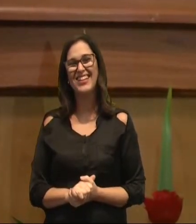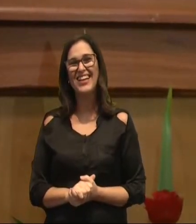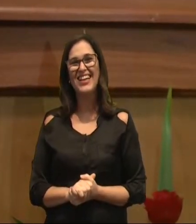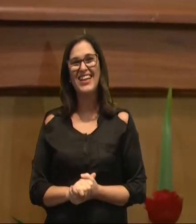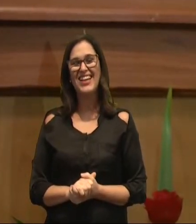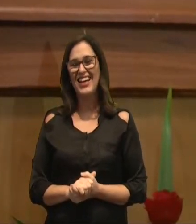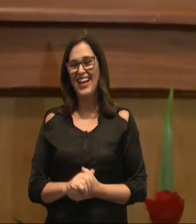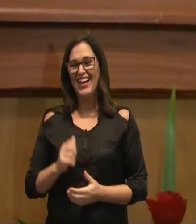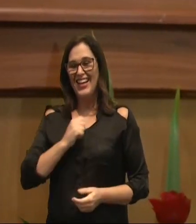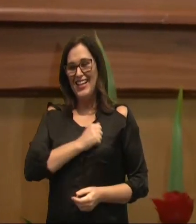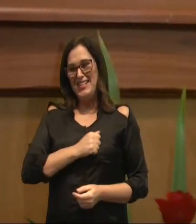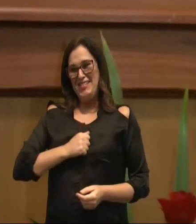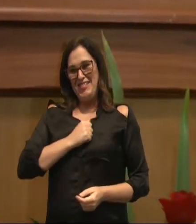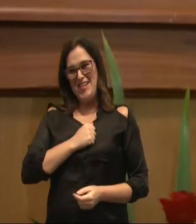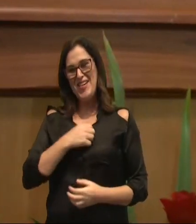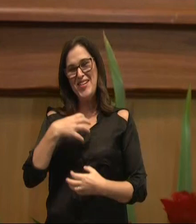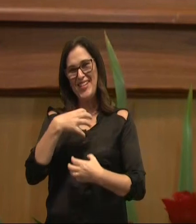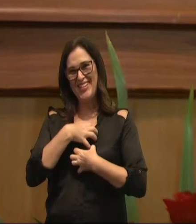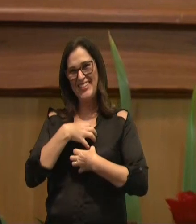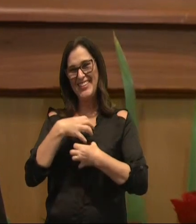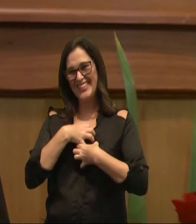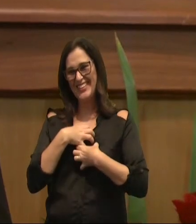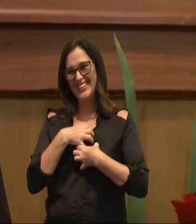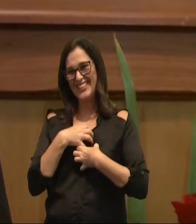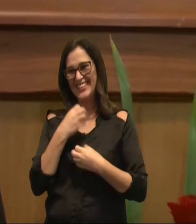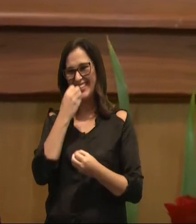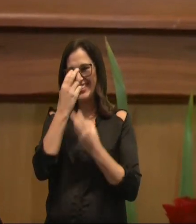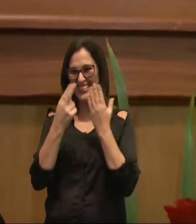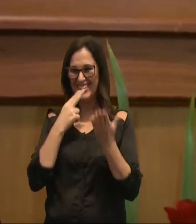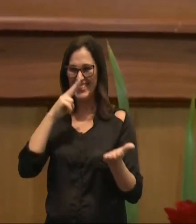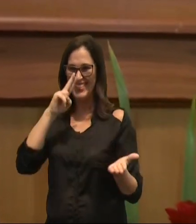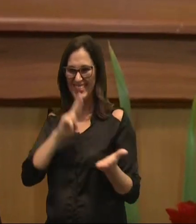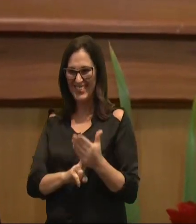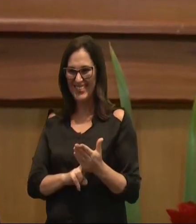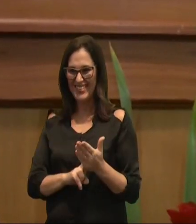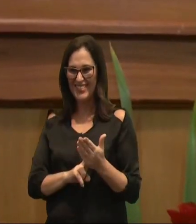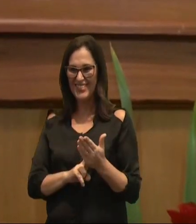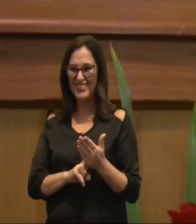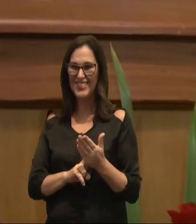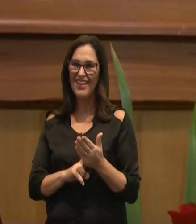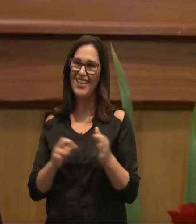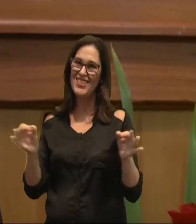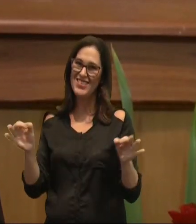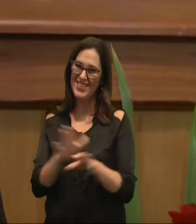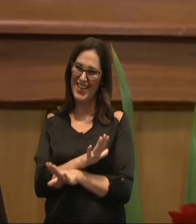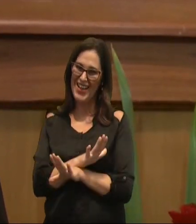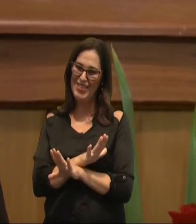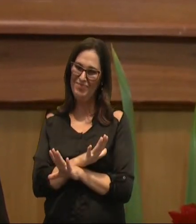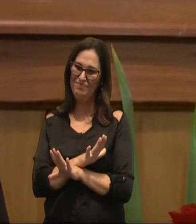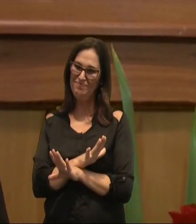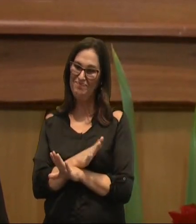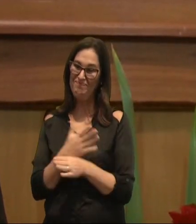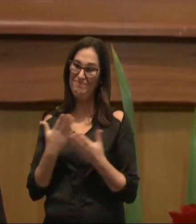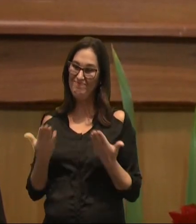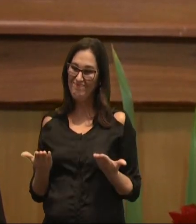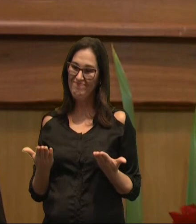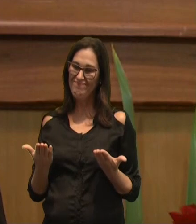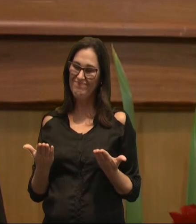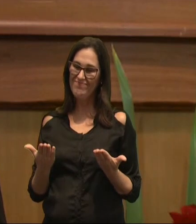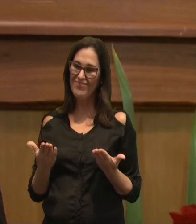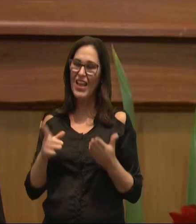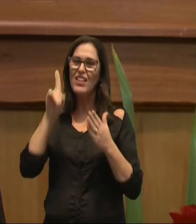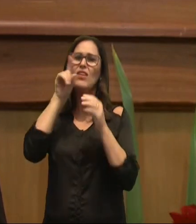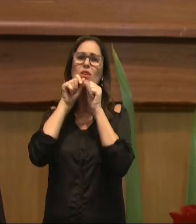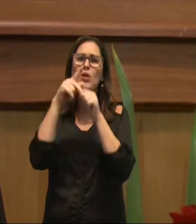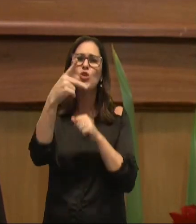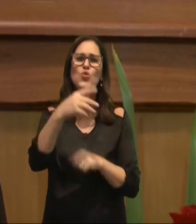Deu saudade agora. Eu confesso que eu não esperava que nós iríamos encerrar desta maneira. Deus abençoe